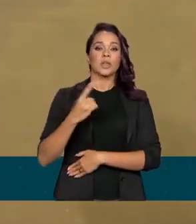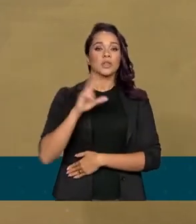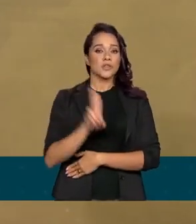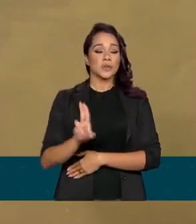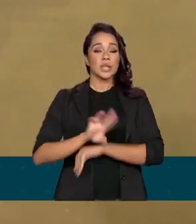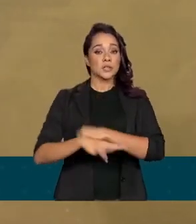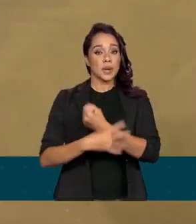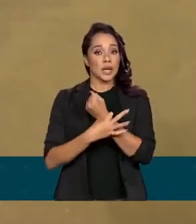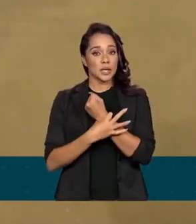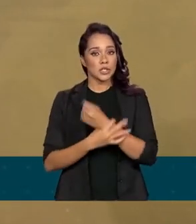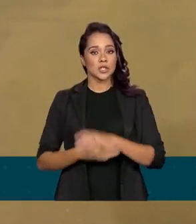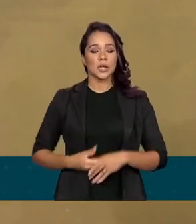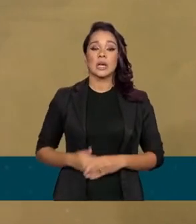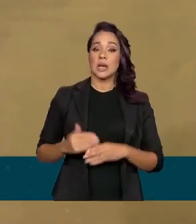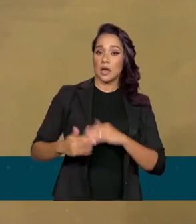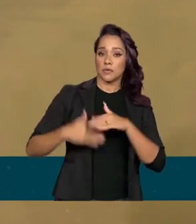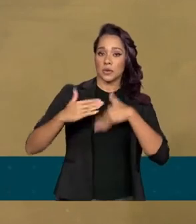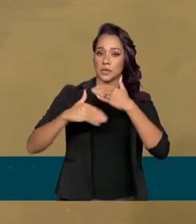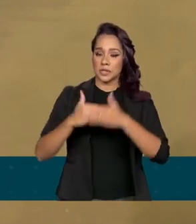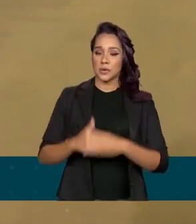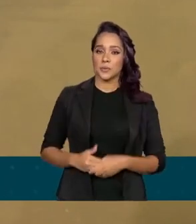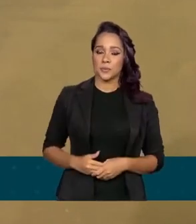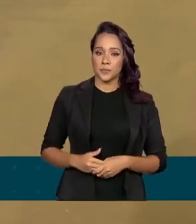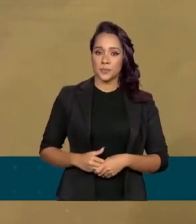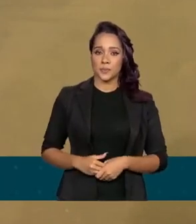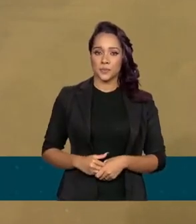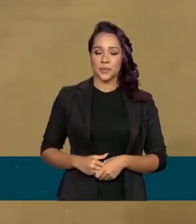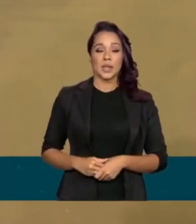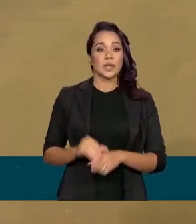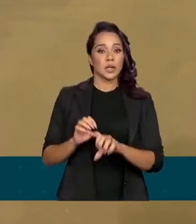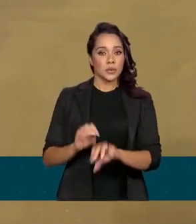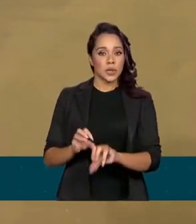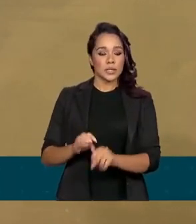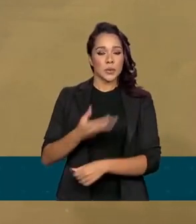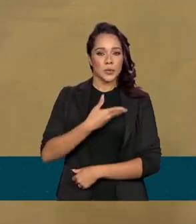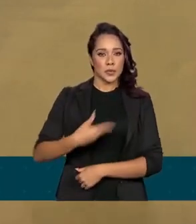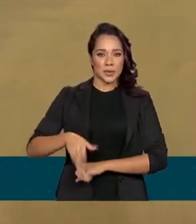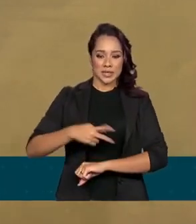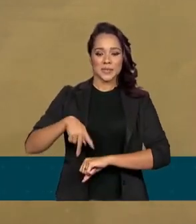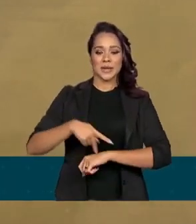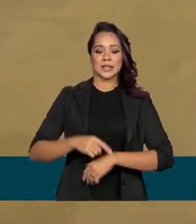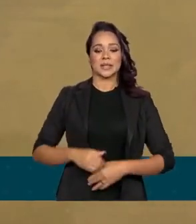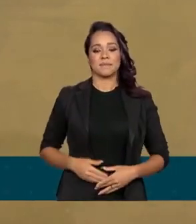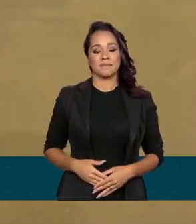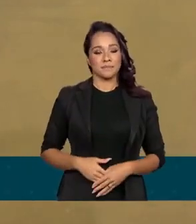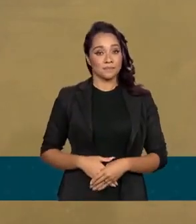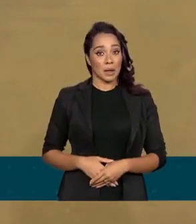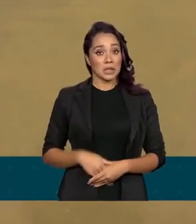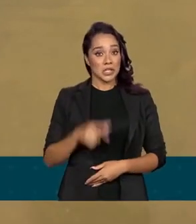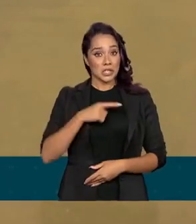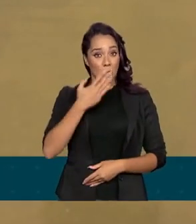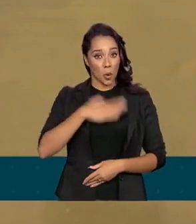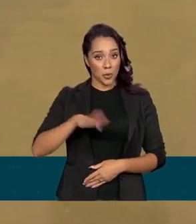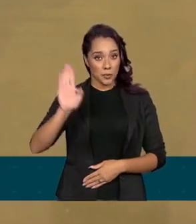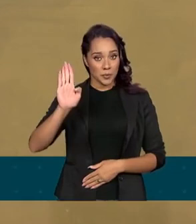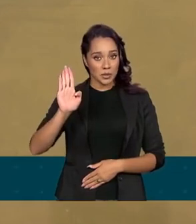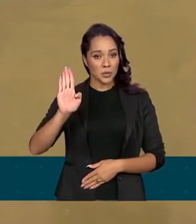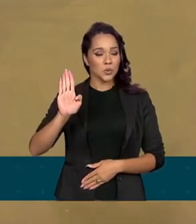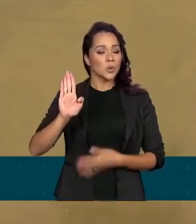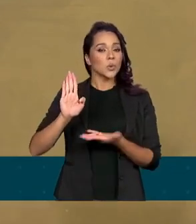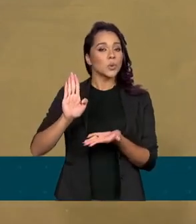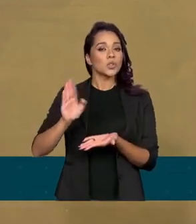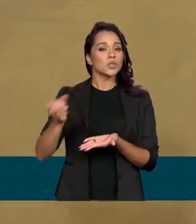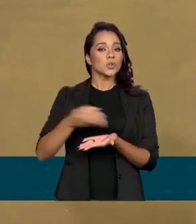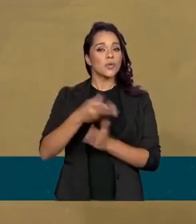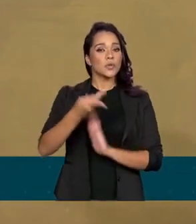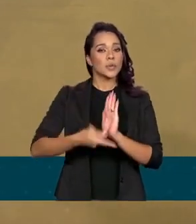para garantir a evolução da educação pública desse país. Nós temos o compromisso da construção do